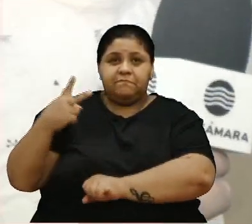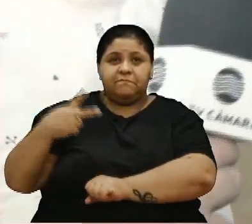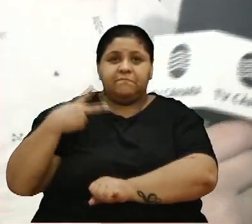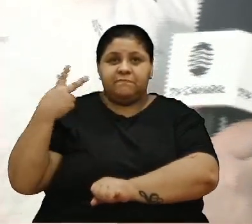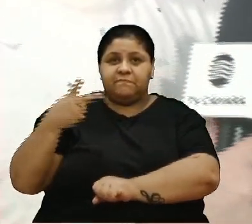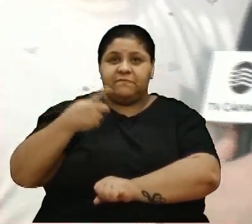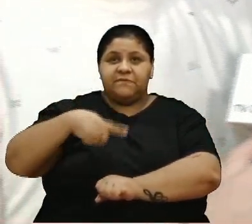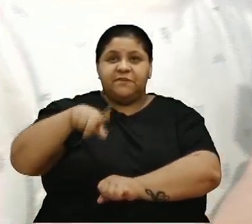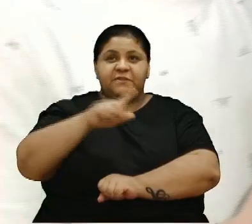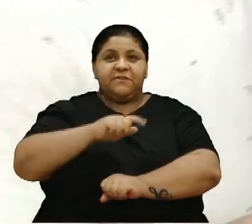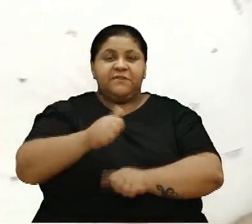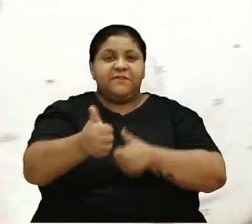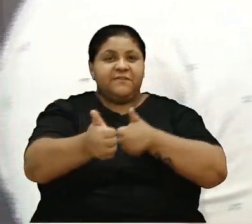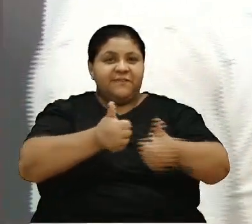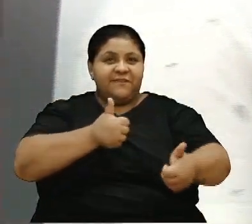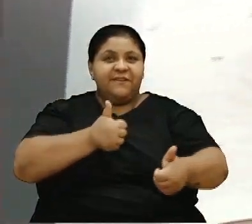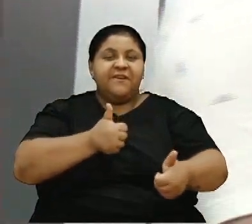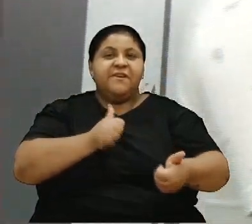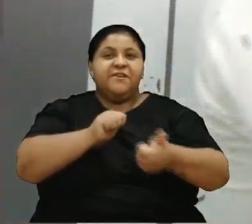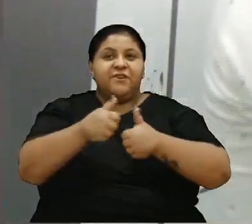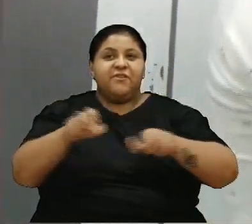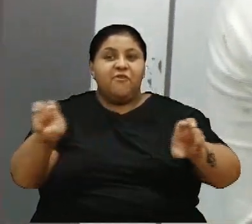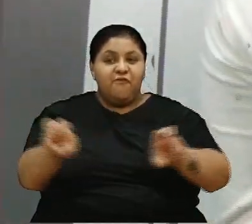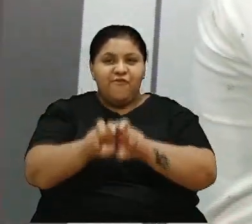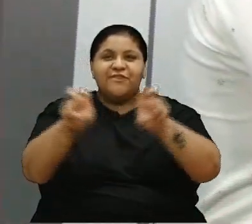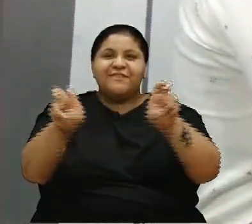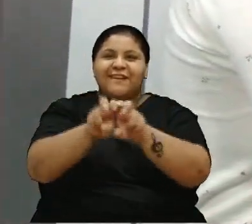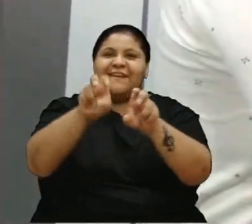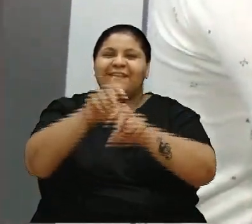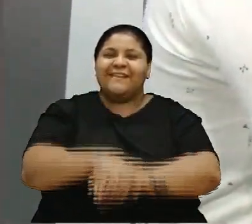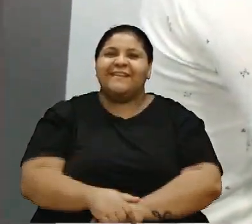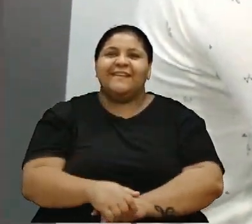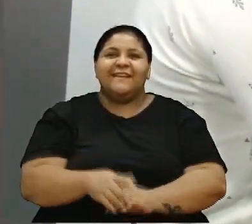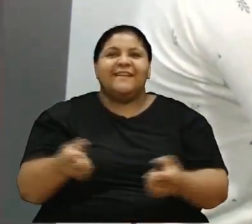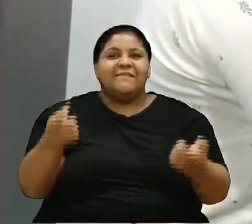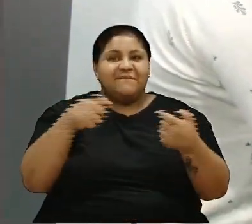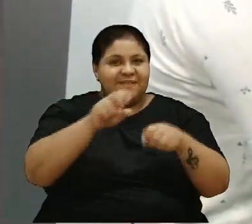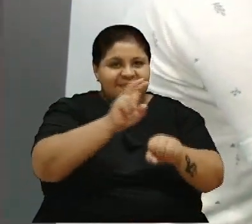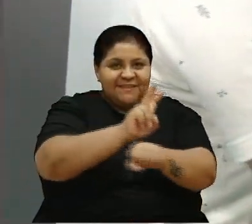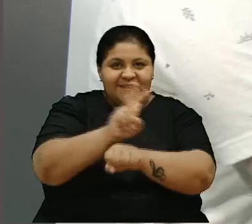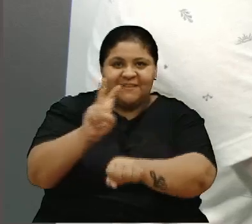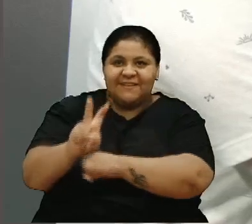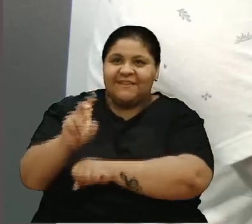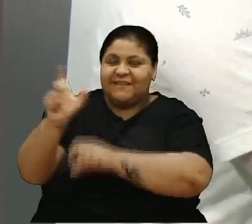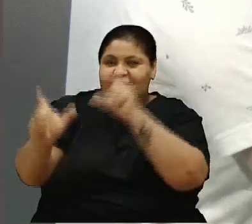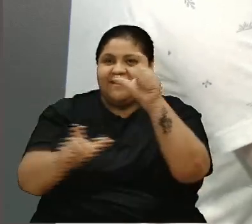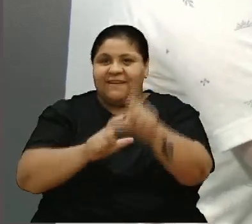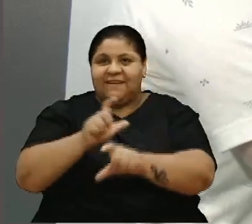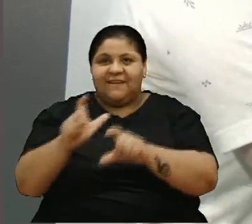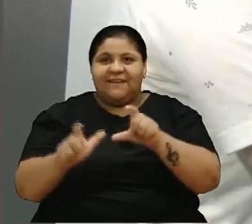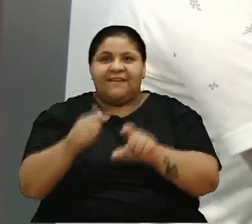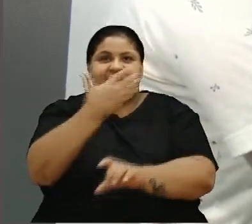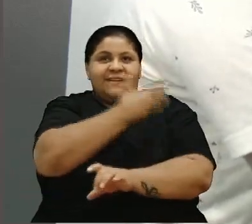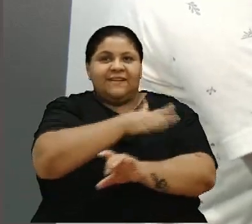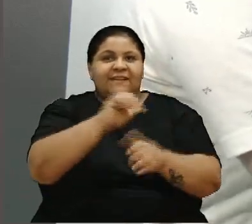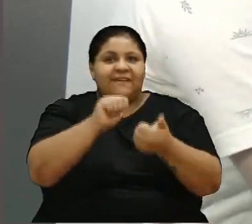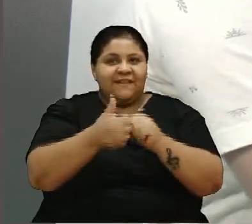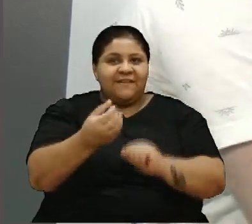nossa atleta aqui, jogadora de futsal, vereadora? Exatamente, a gente precisa tratar essas coisas com as pessoas. Praticando esporte, a gente